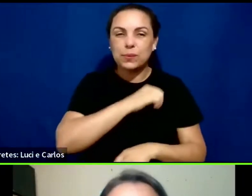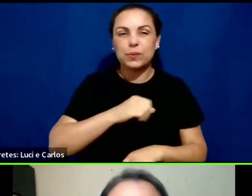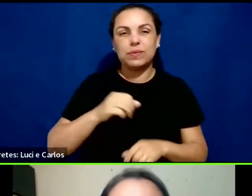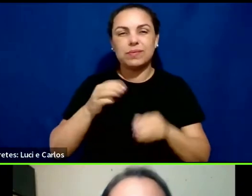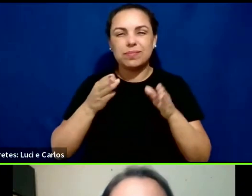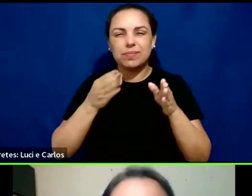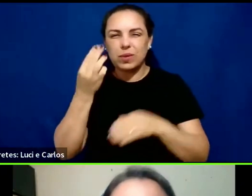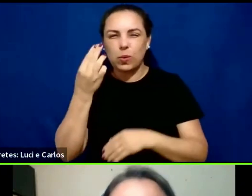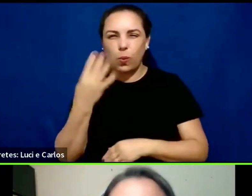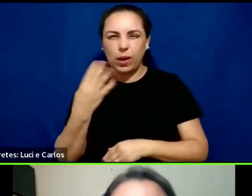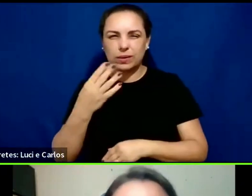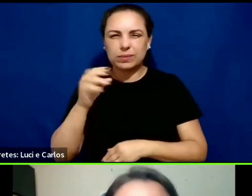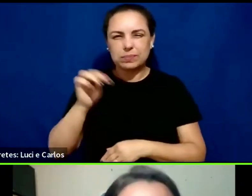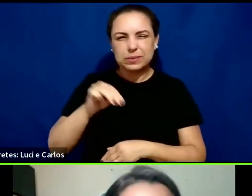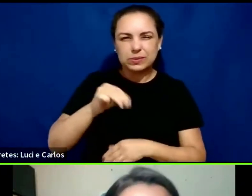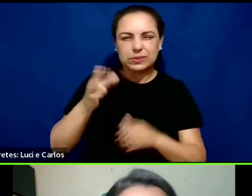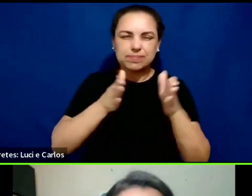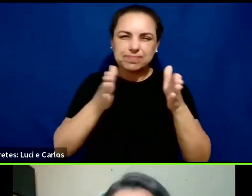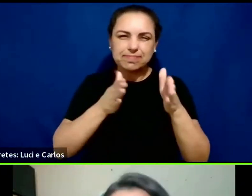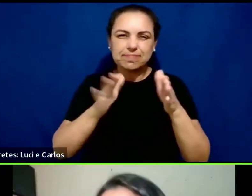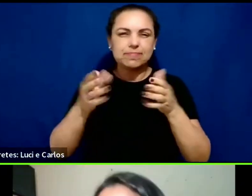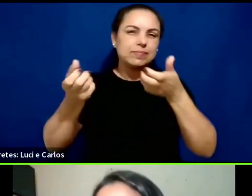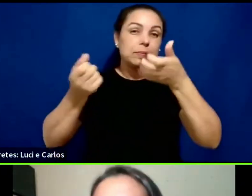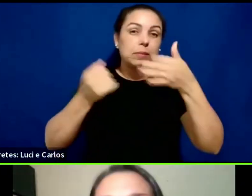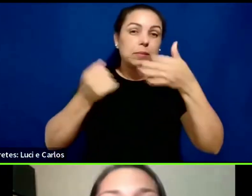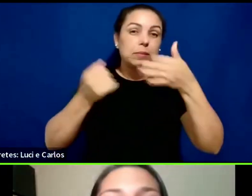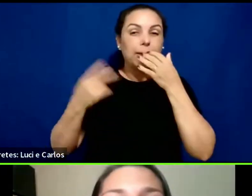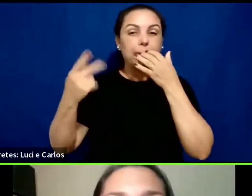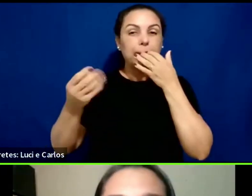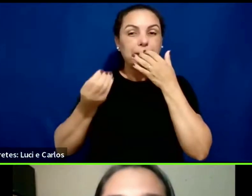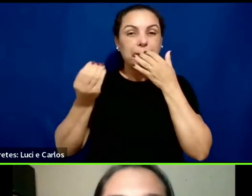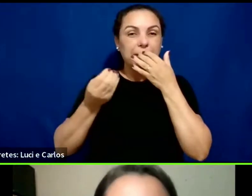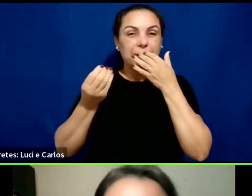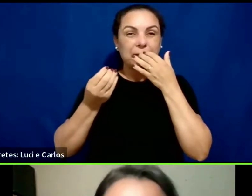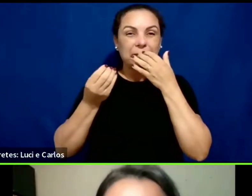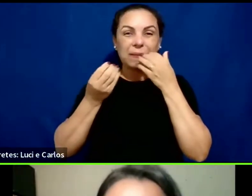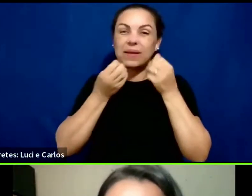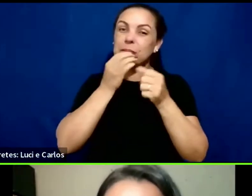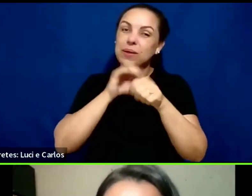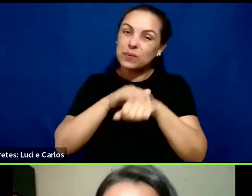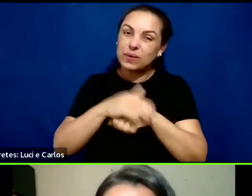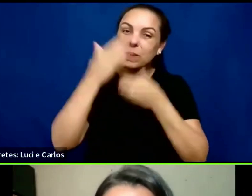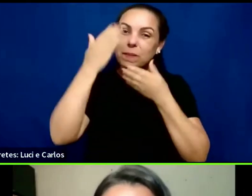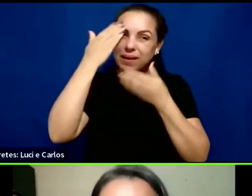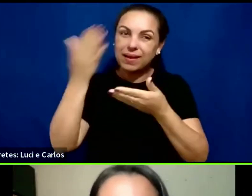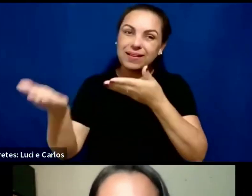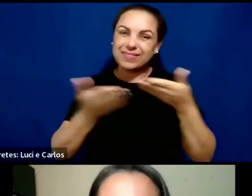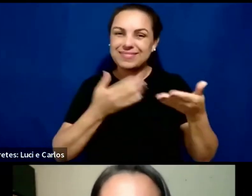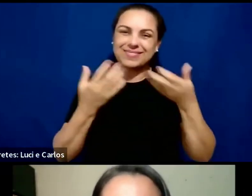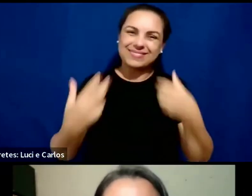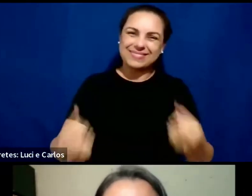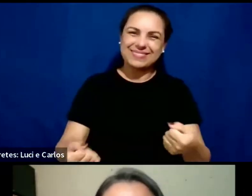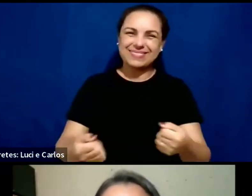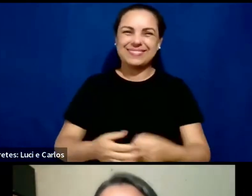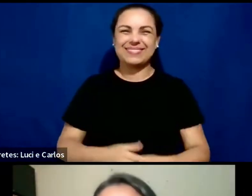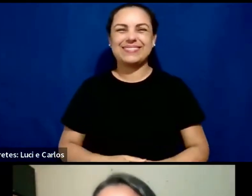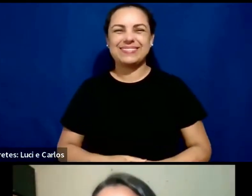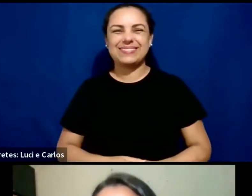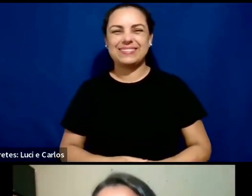pouquinho a tua história com a água magnetizada. Muito boa noite. Obrigada por ter aceitado o convite.